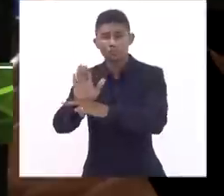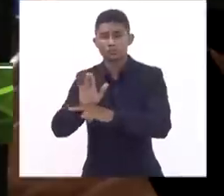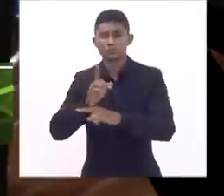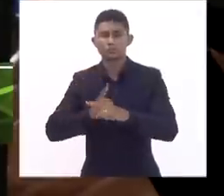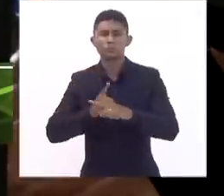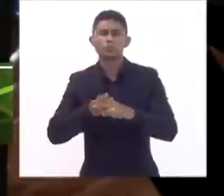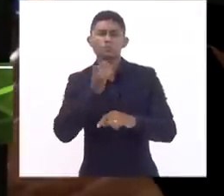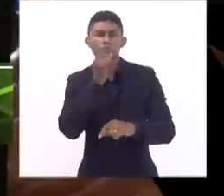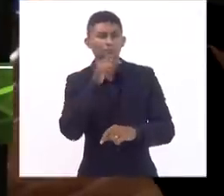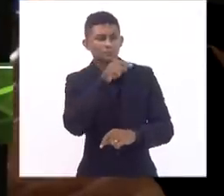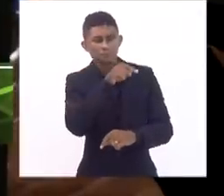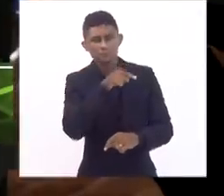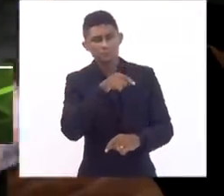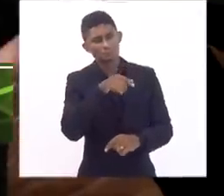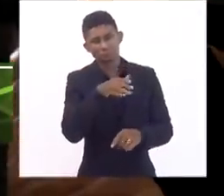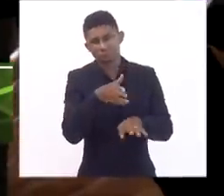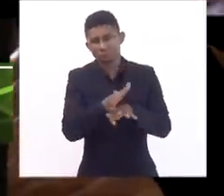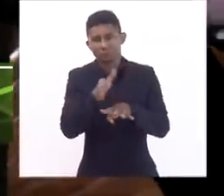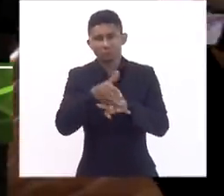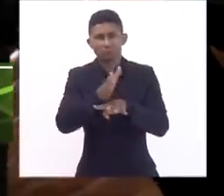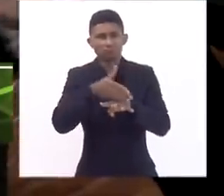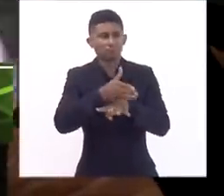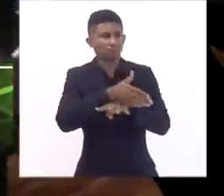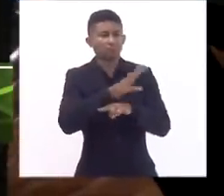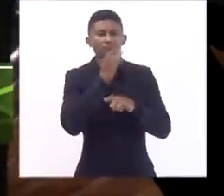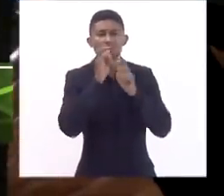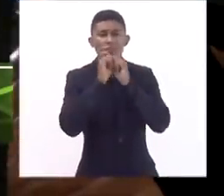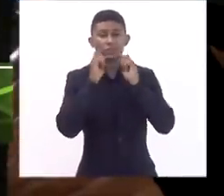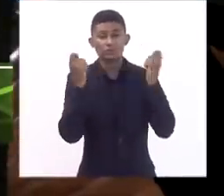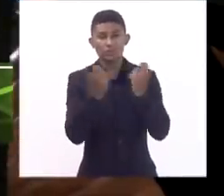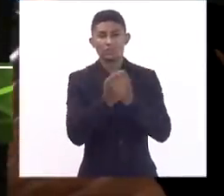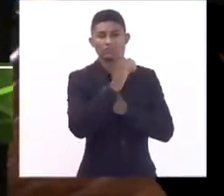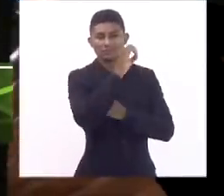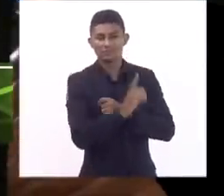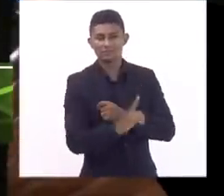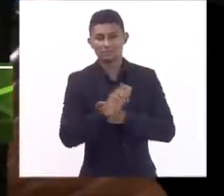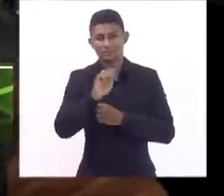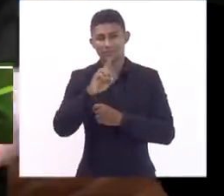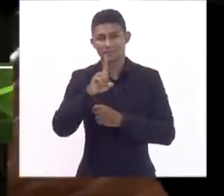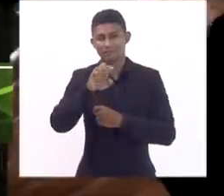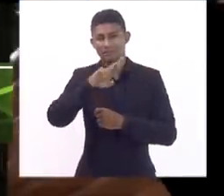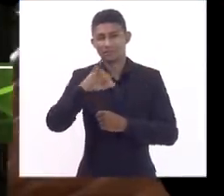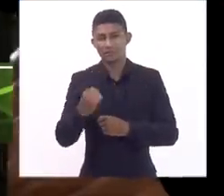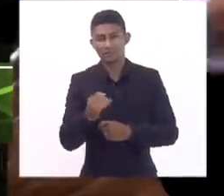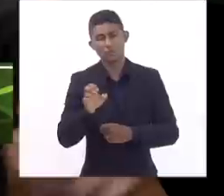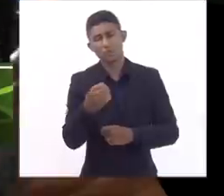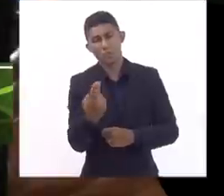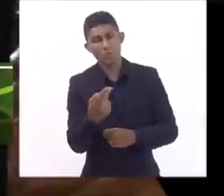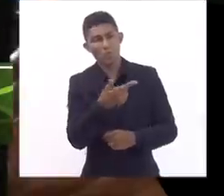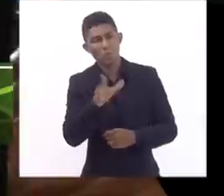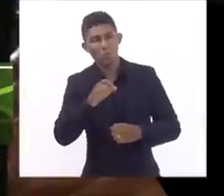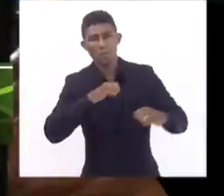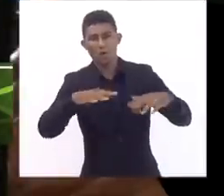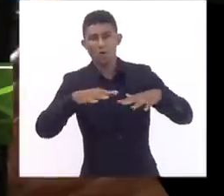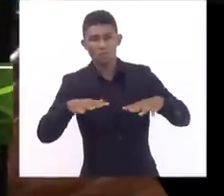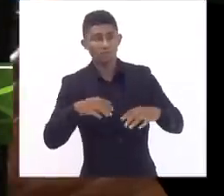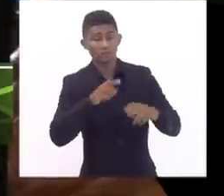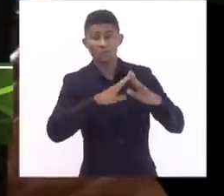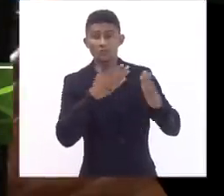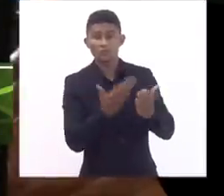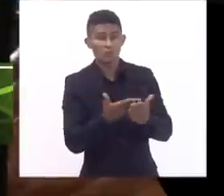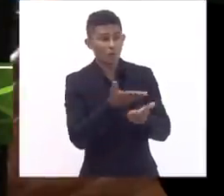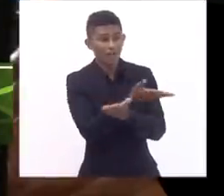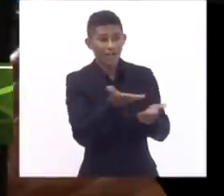educação estadual, consultar a Associação dos Diretores, por exemplo, a DERJ, consultar os outros movimentos, as escolas estão na